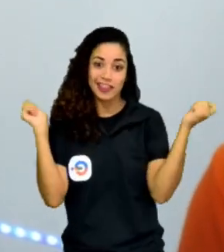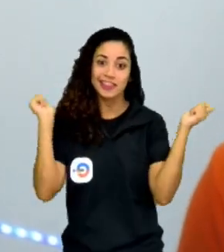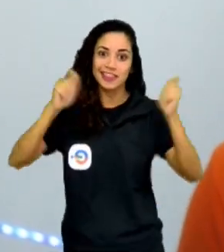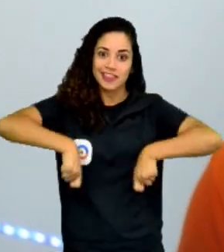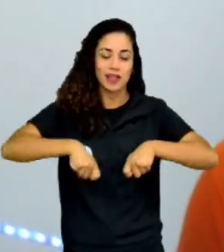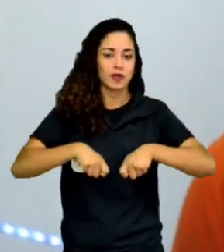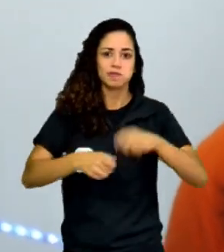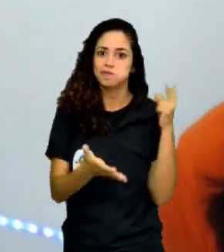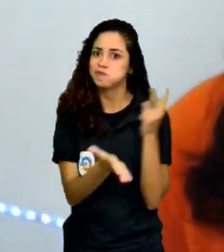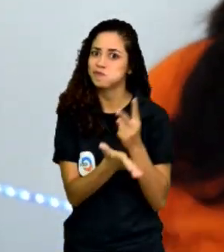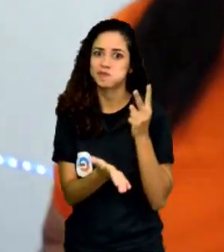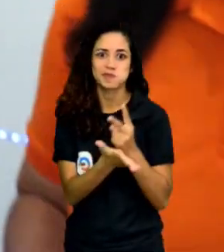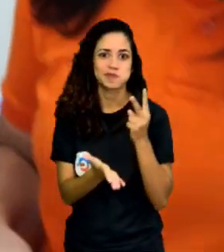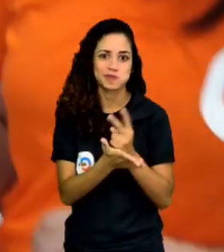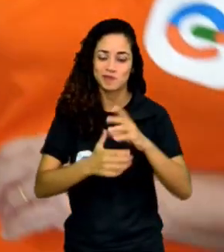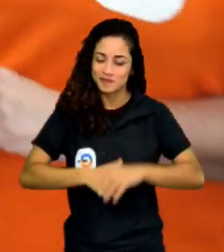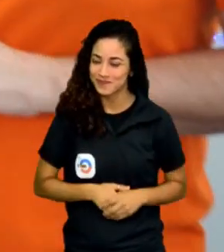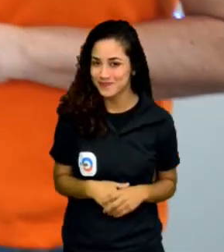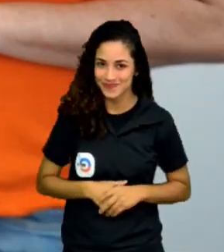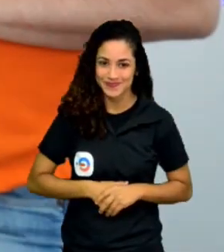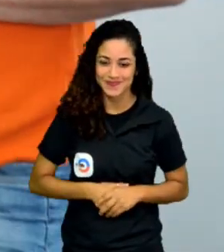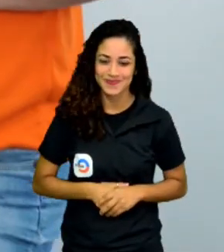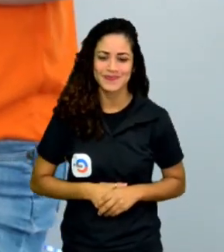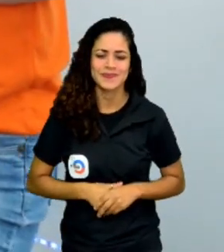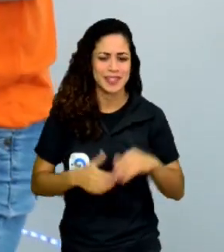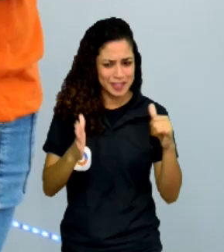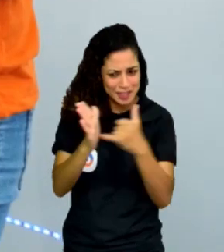toda vez que chegar um vídeo novo. E se